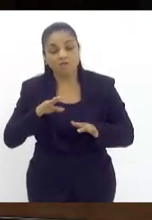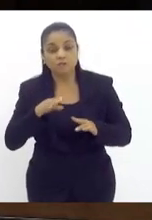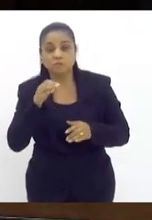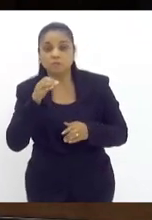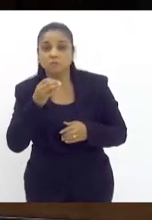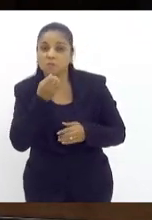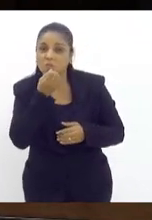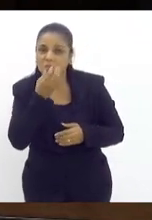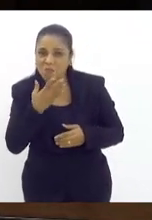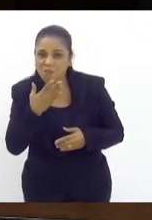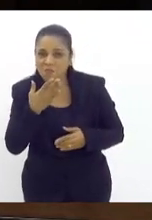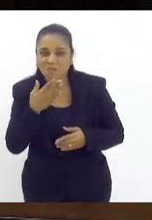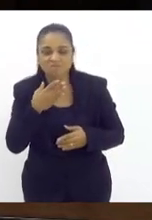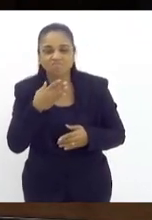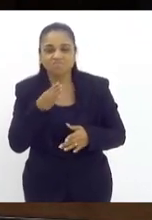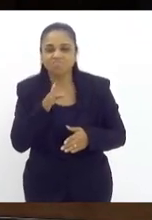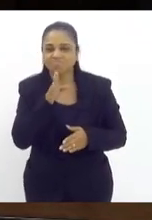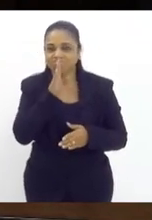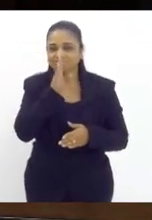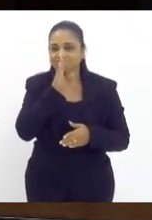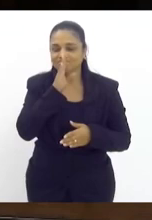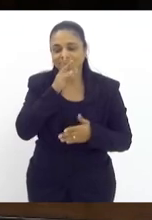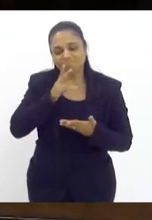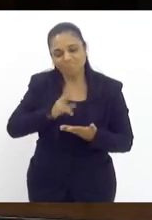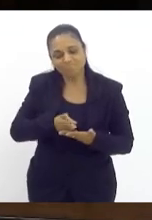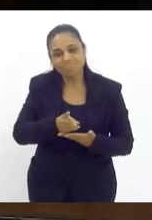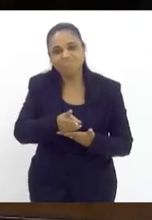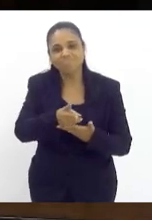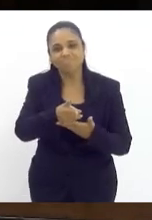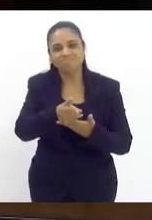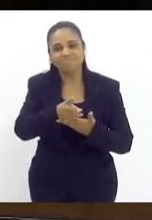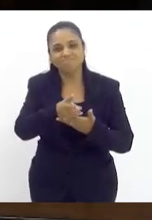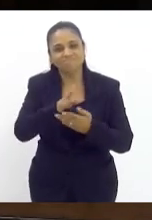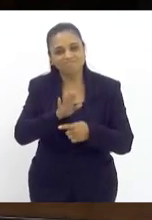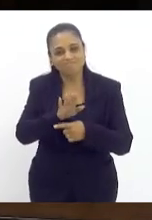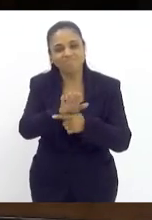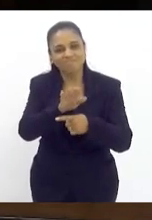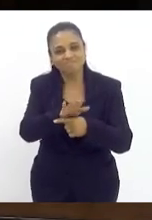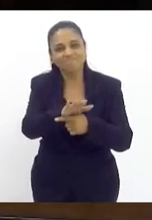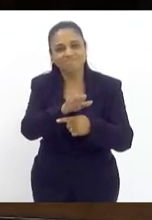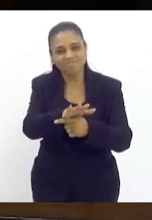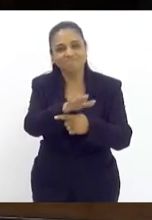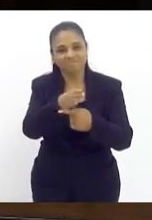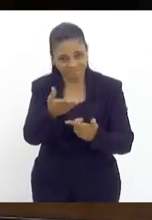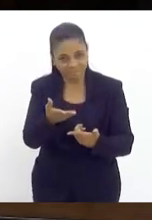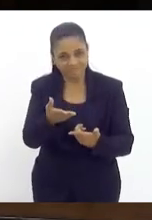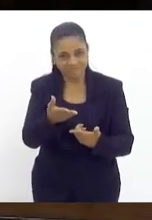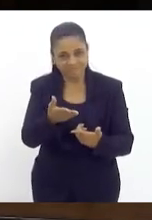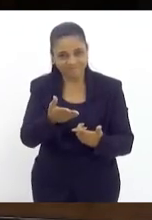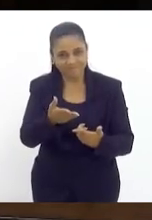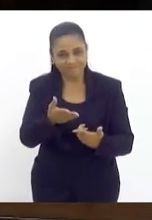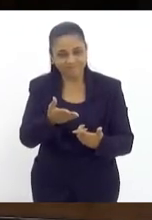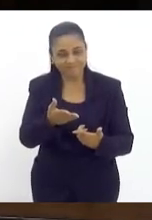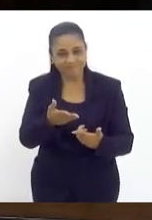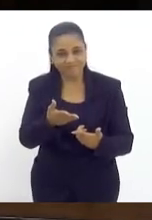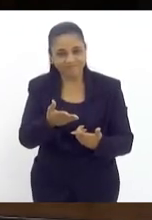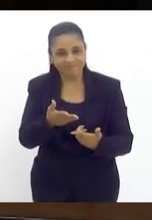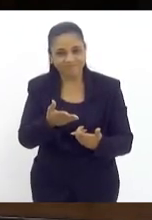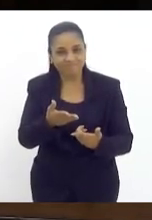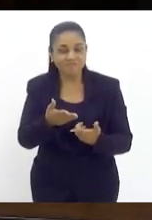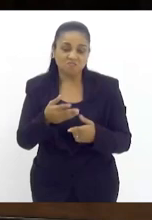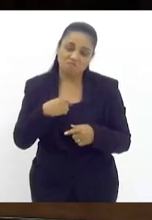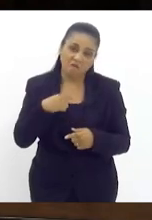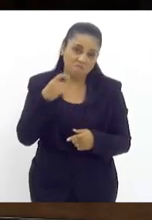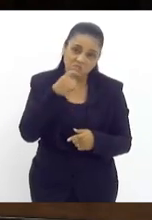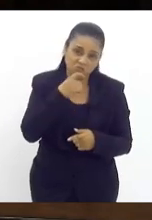barulho. Tá? E o bem é contínuo, né? E ao mesmo tempo, normalmente, não vai, evidentemente, se é bem, não vai